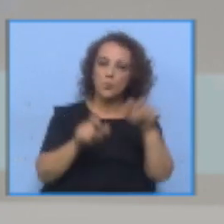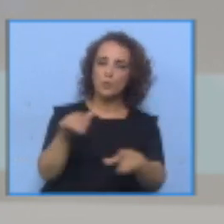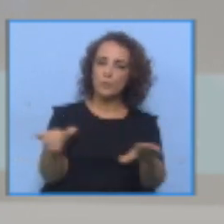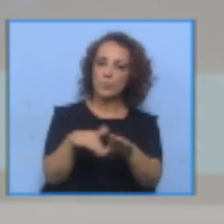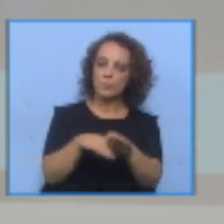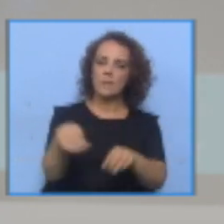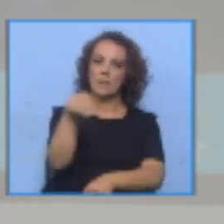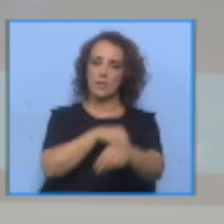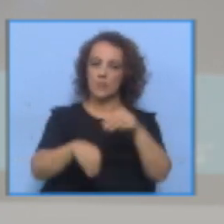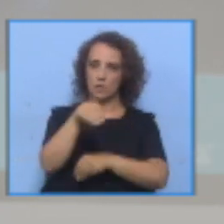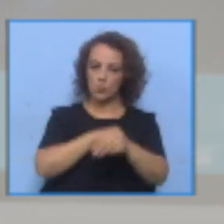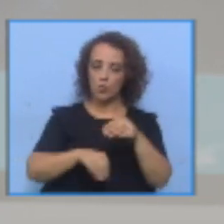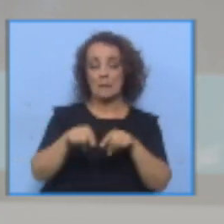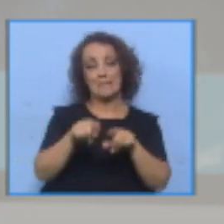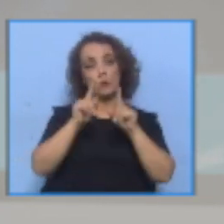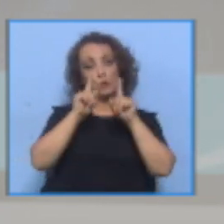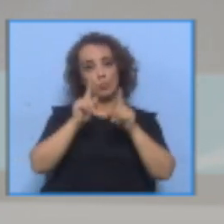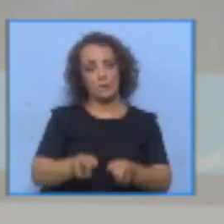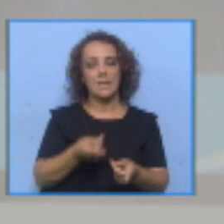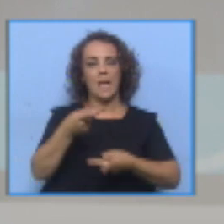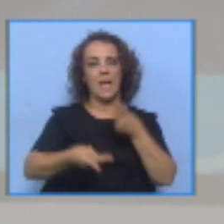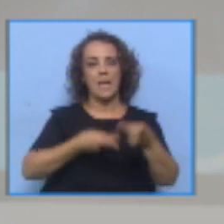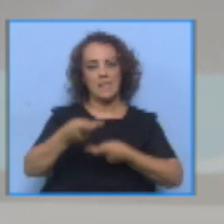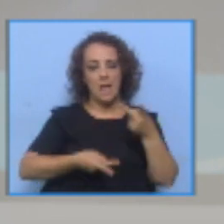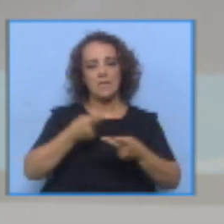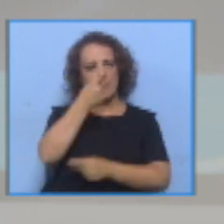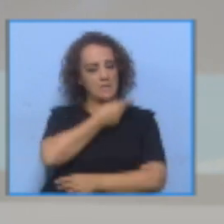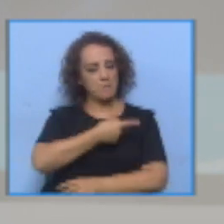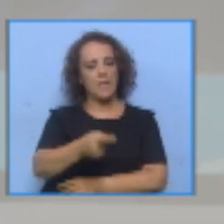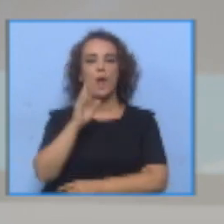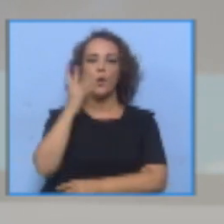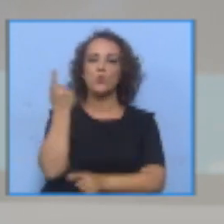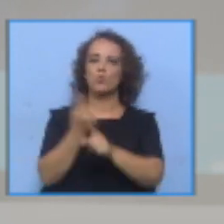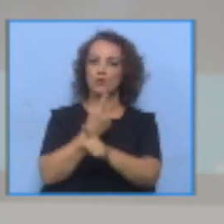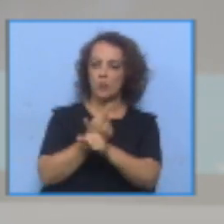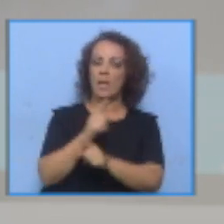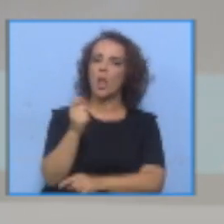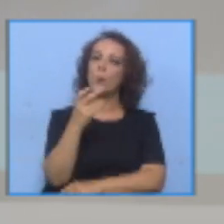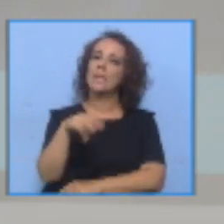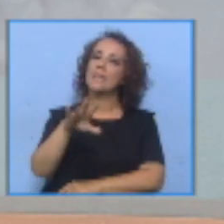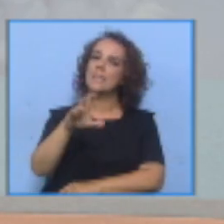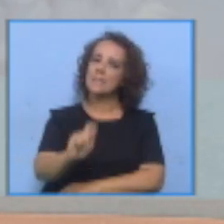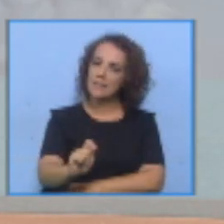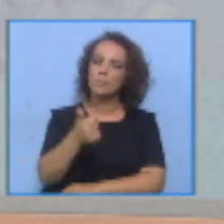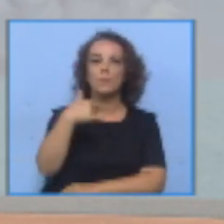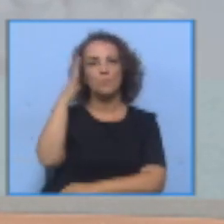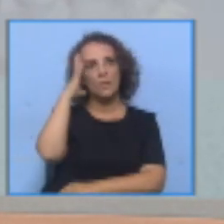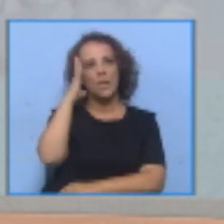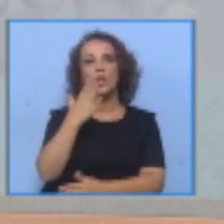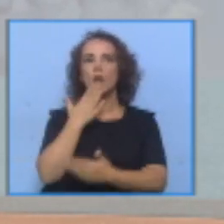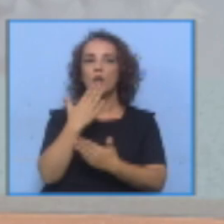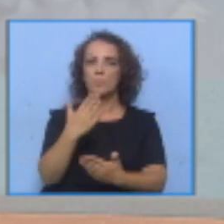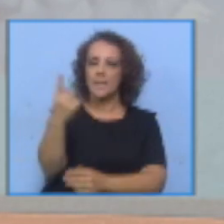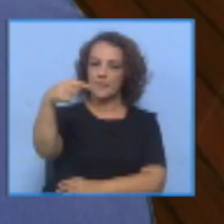nestas eleições, e é por aí que começamos a análise aos acontecimentos da semana com Eunice Lourenço. Boa tarde, Eunice. Olá, Paulo. Obrigado por